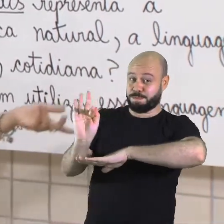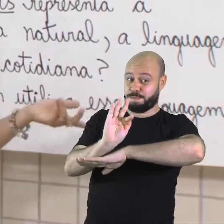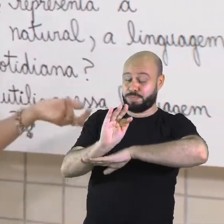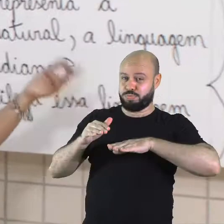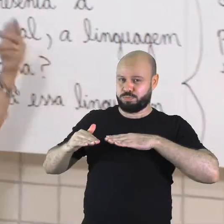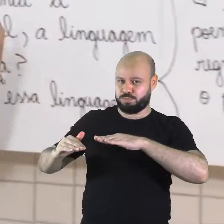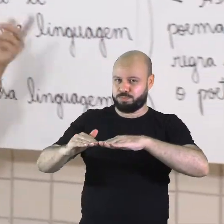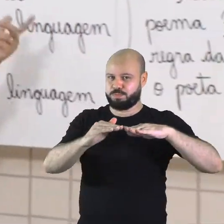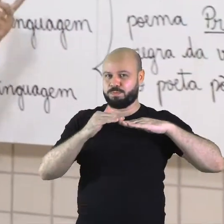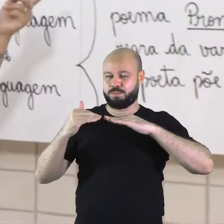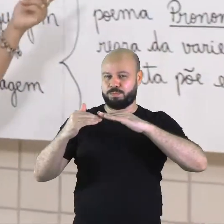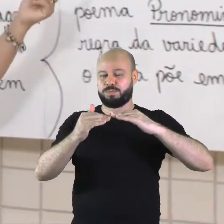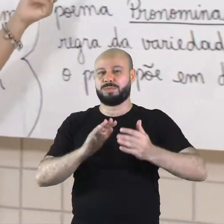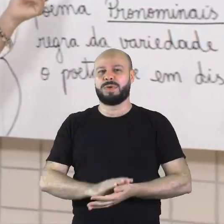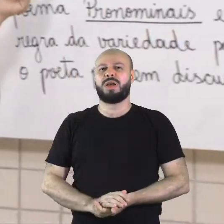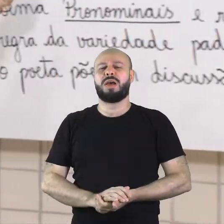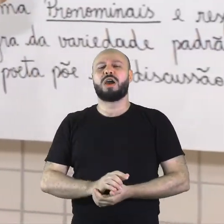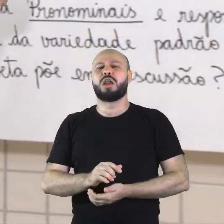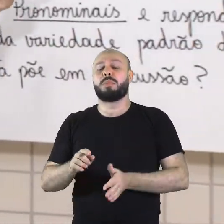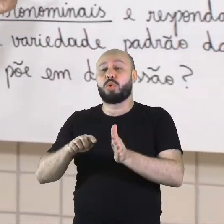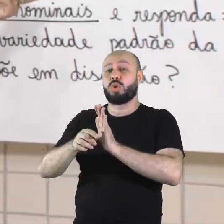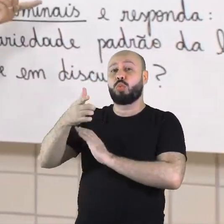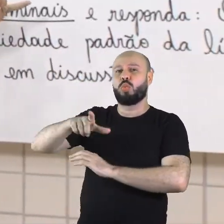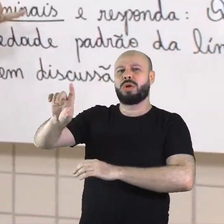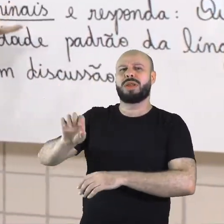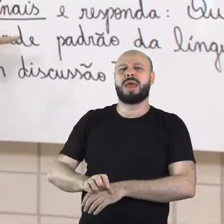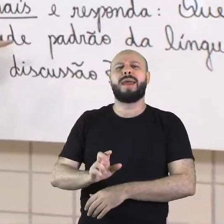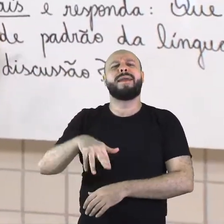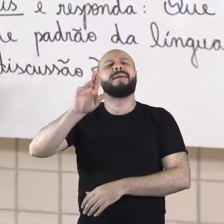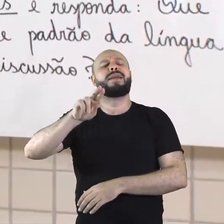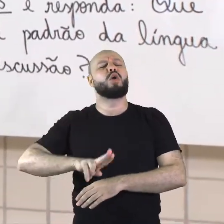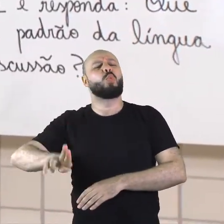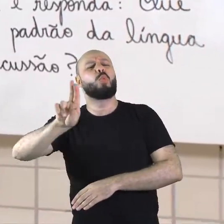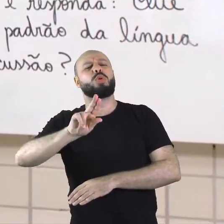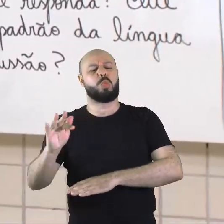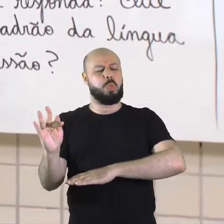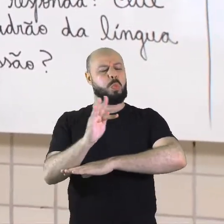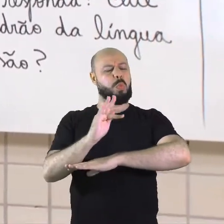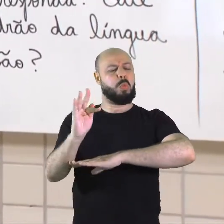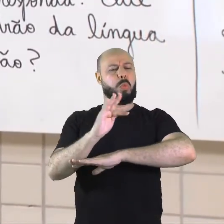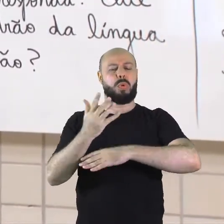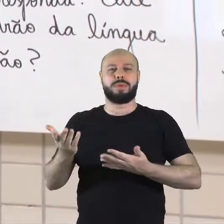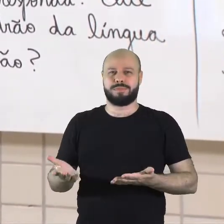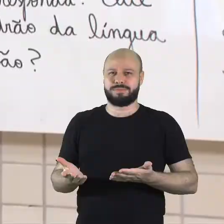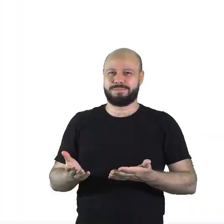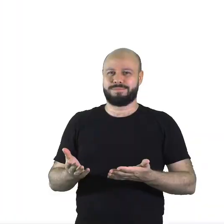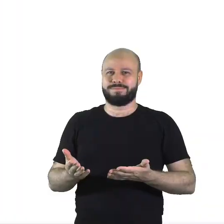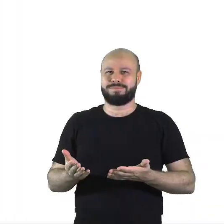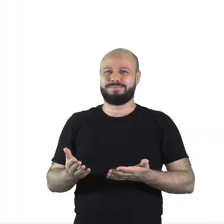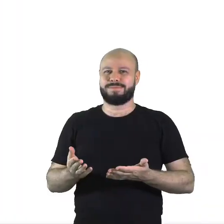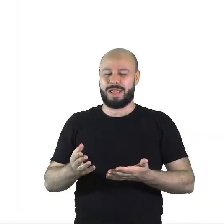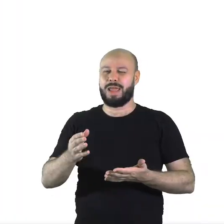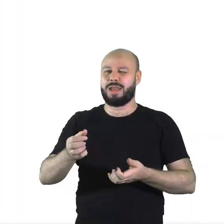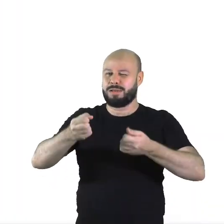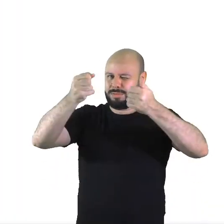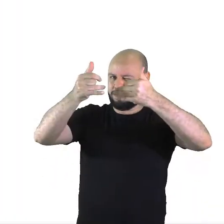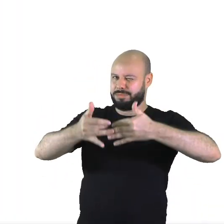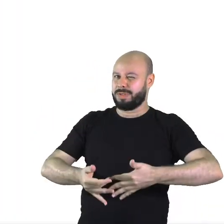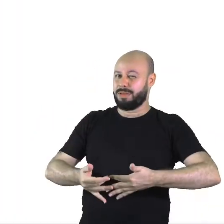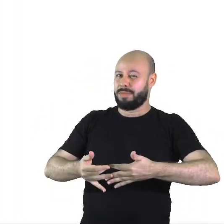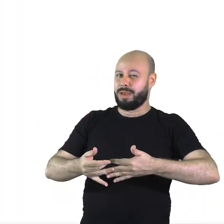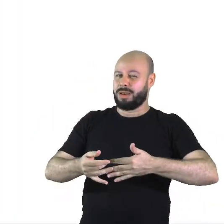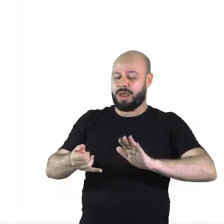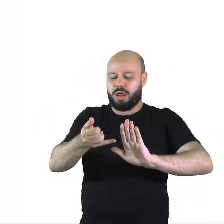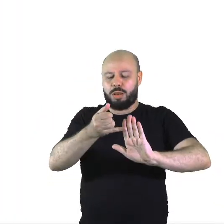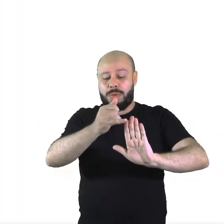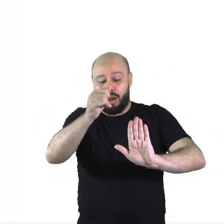outra pergunta, quem utiliza essa língua padrão? Ele também deixa bem claro, depois que ele coloca lá esse primeiro